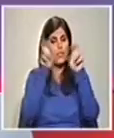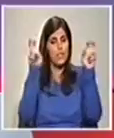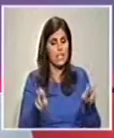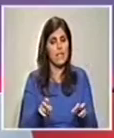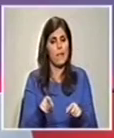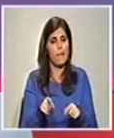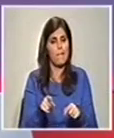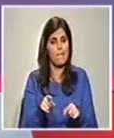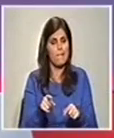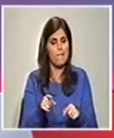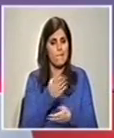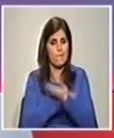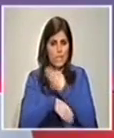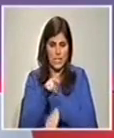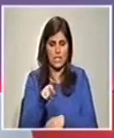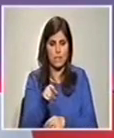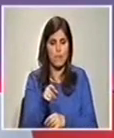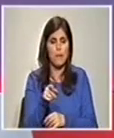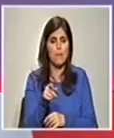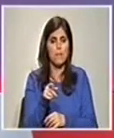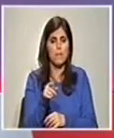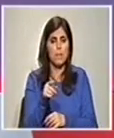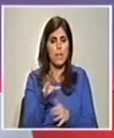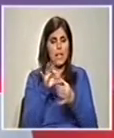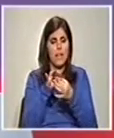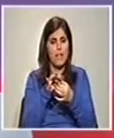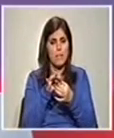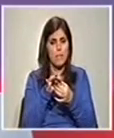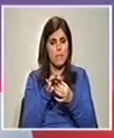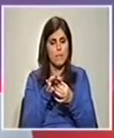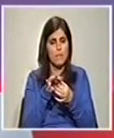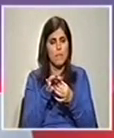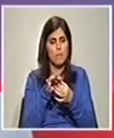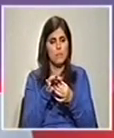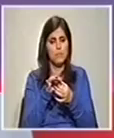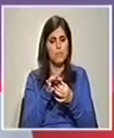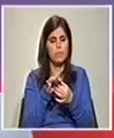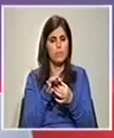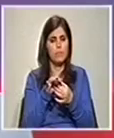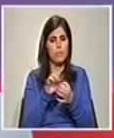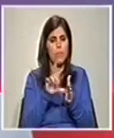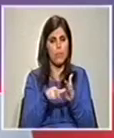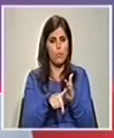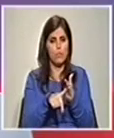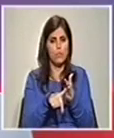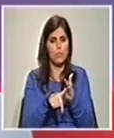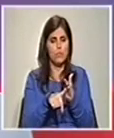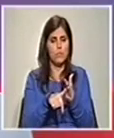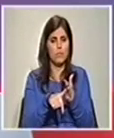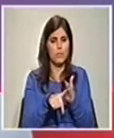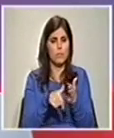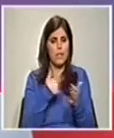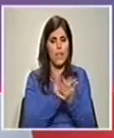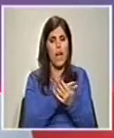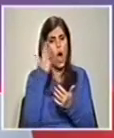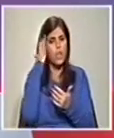certificação para a deficiência que tem a ver com um projeto que vai dar a